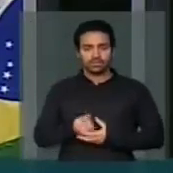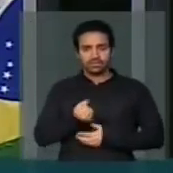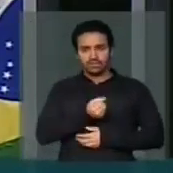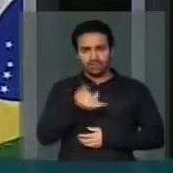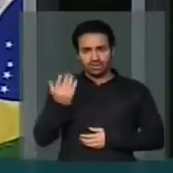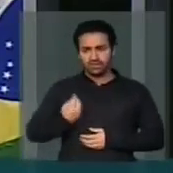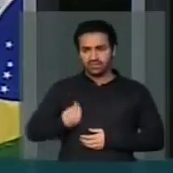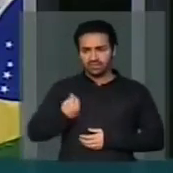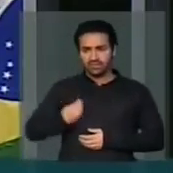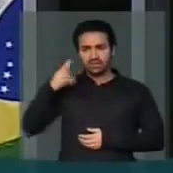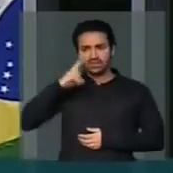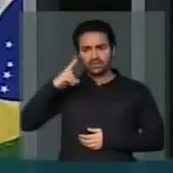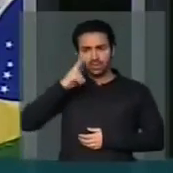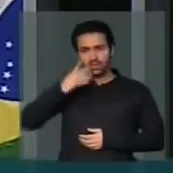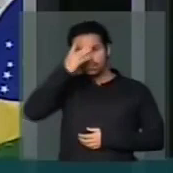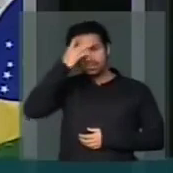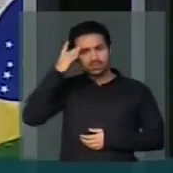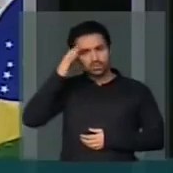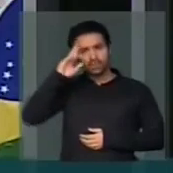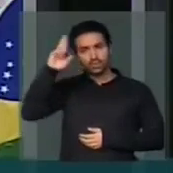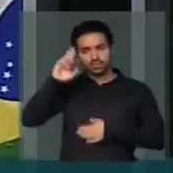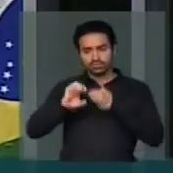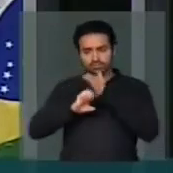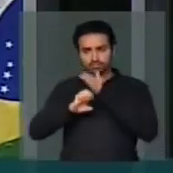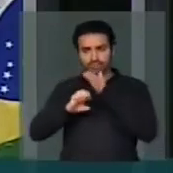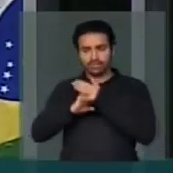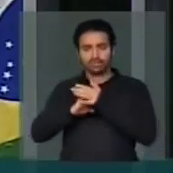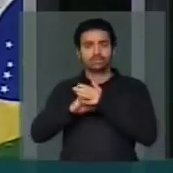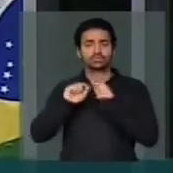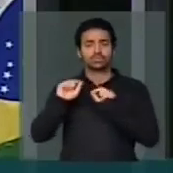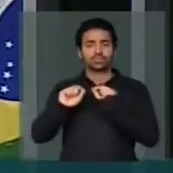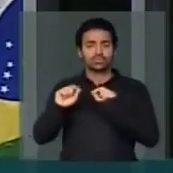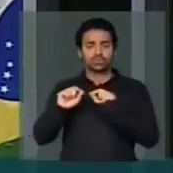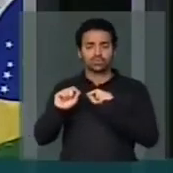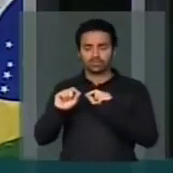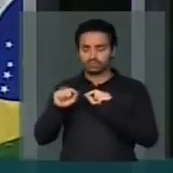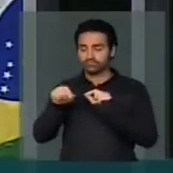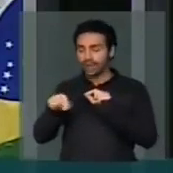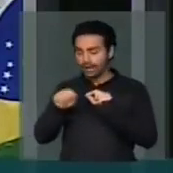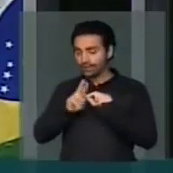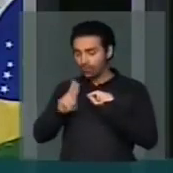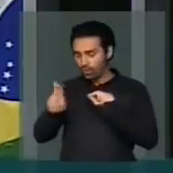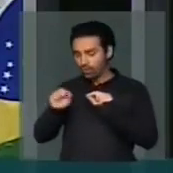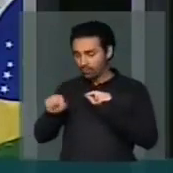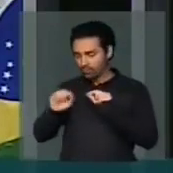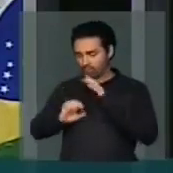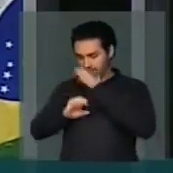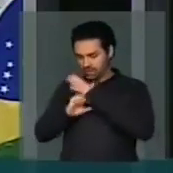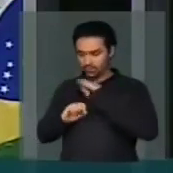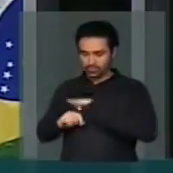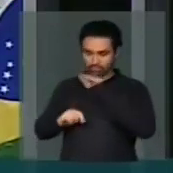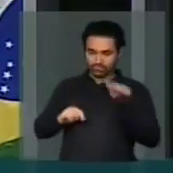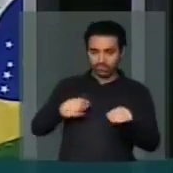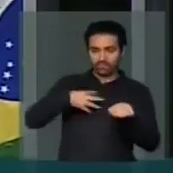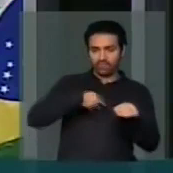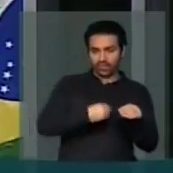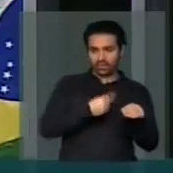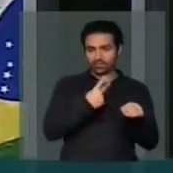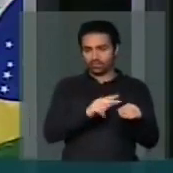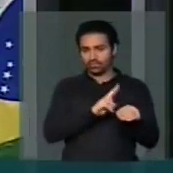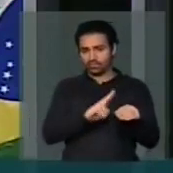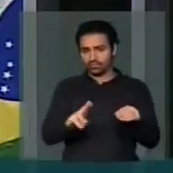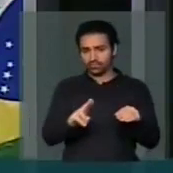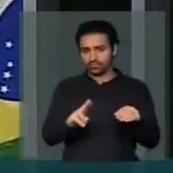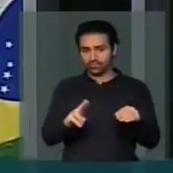temos de empresários brasileiros que, ao transferir o patrimônio para os seus sucessores, viram